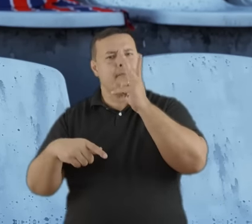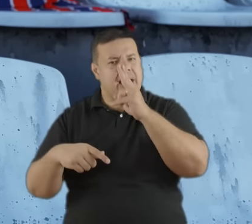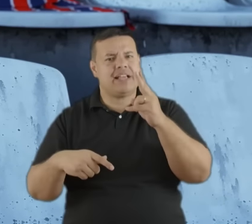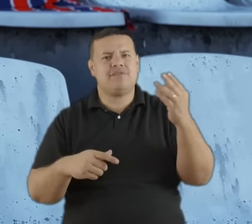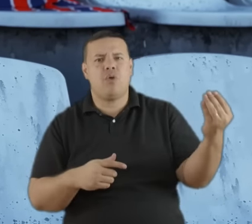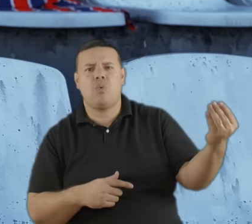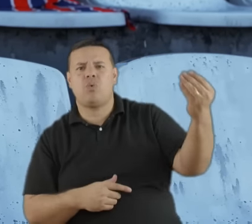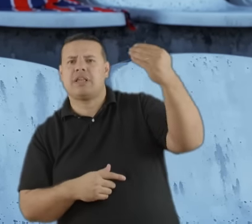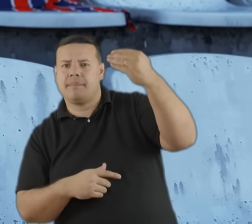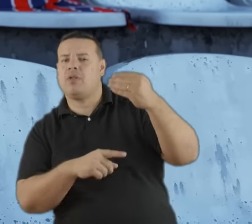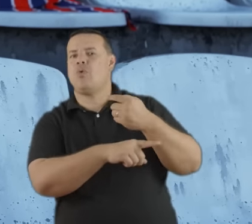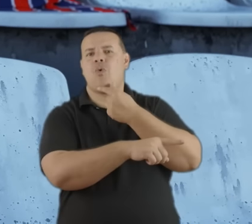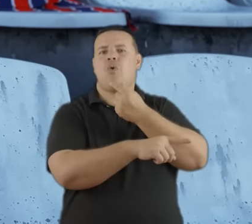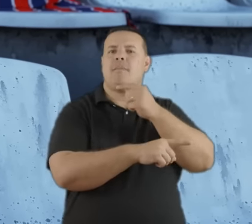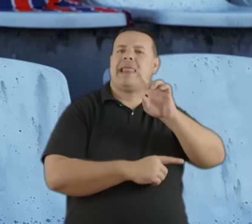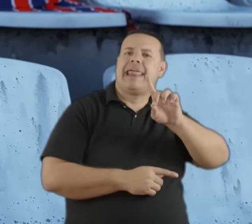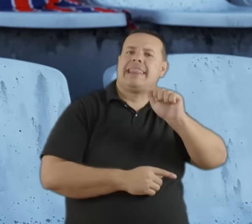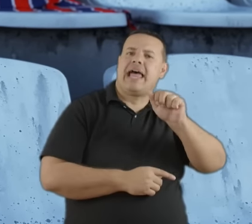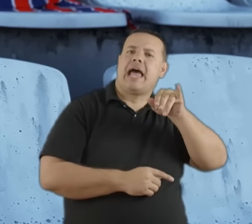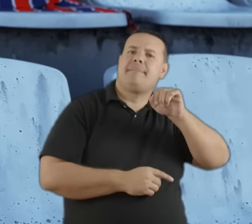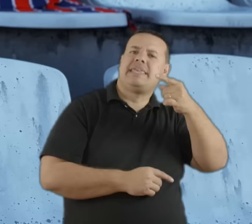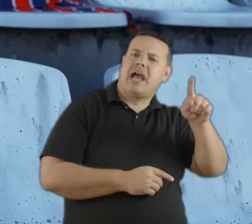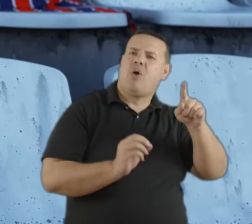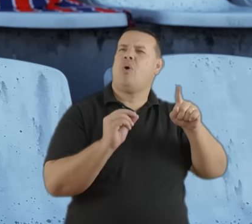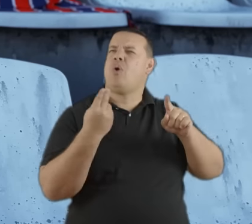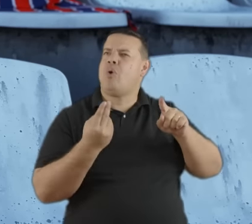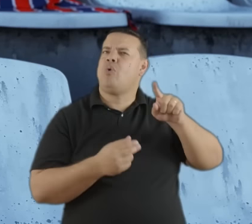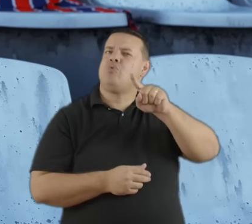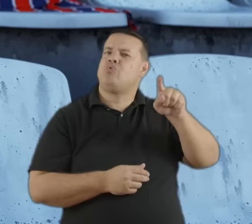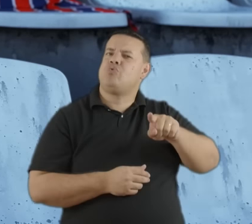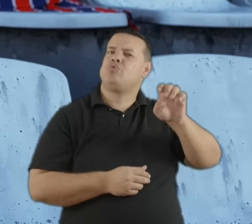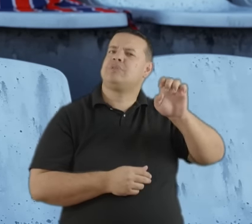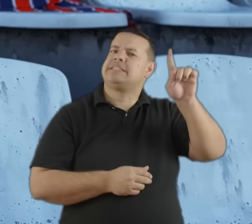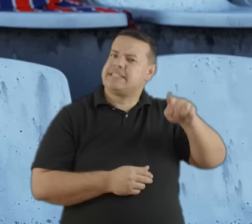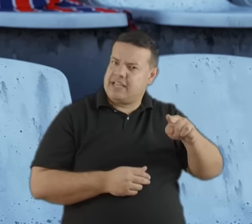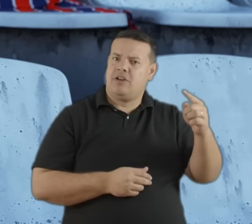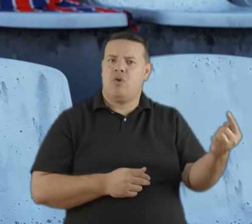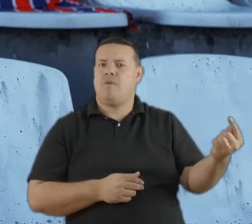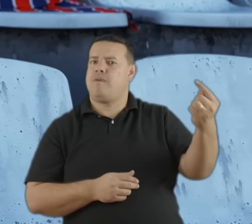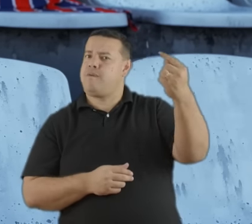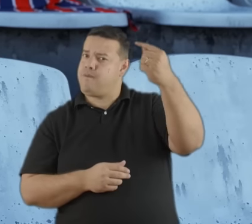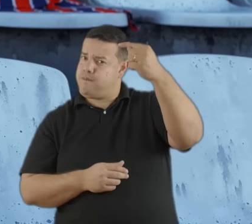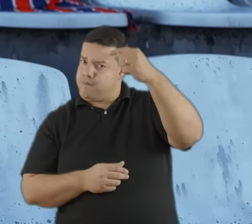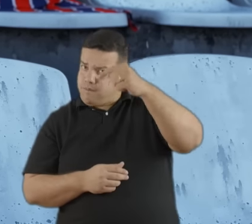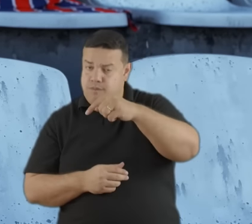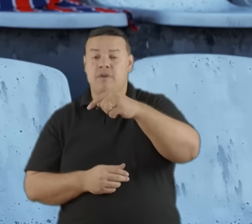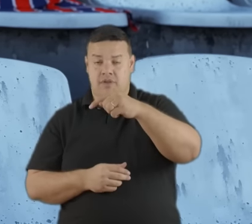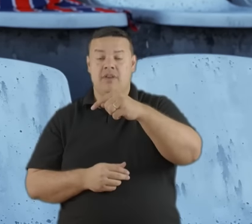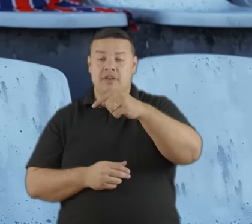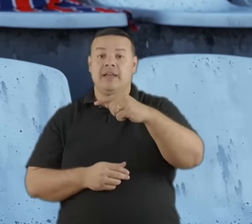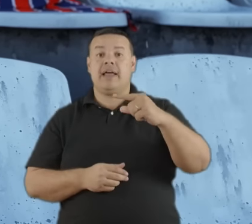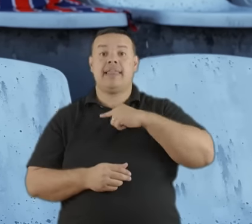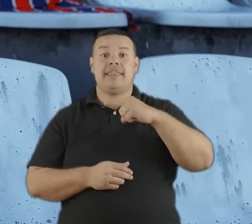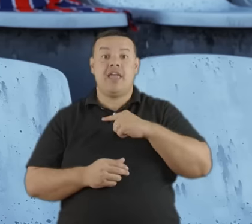até um cruzamento, não sei se foi de Damião ou foi de Zé Carlos. Então, em frente aqui ao gol, com a bola cruzada, que o